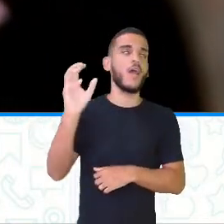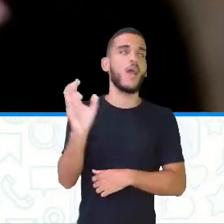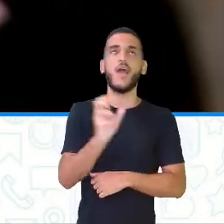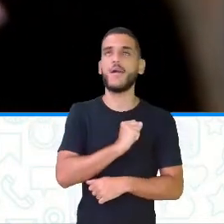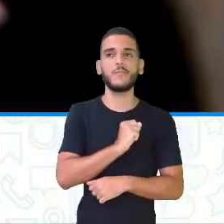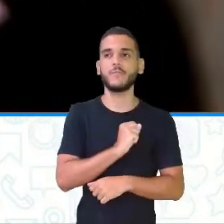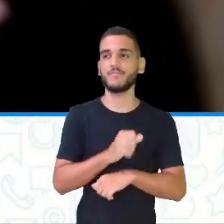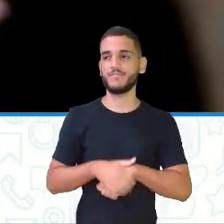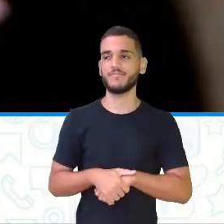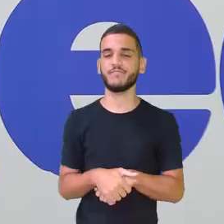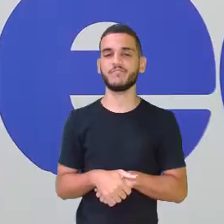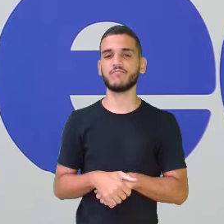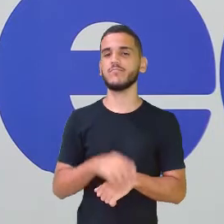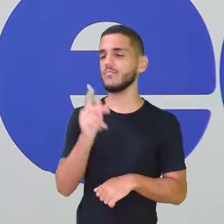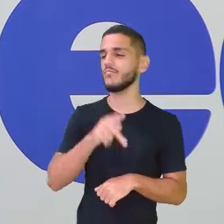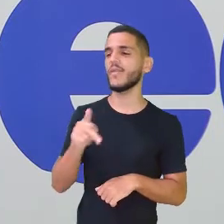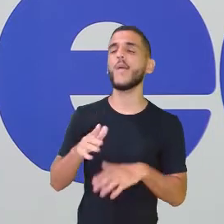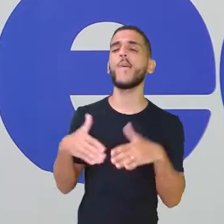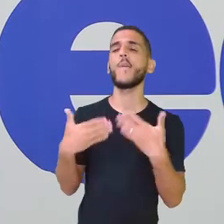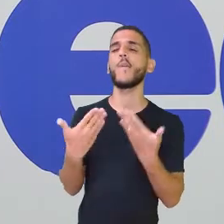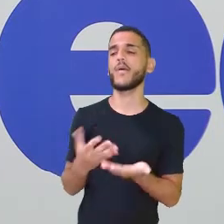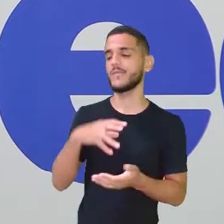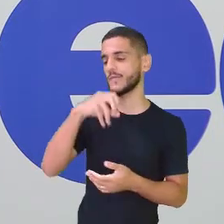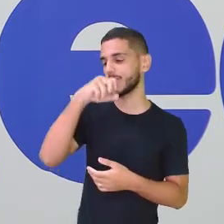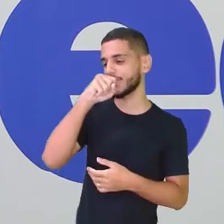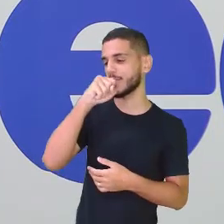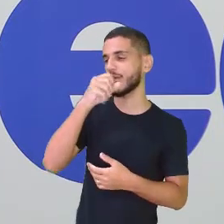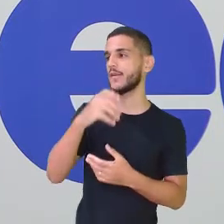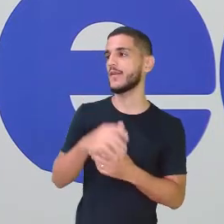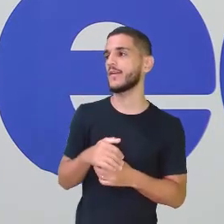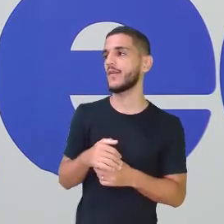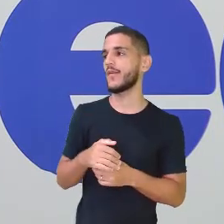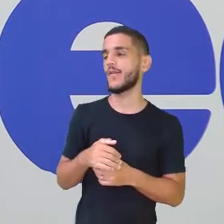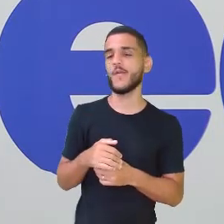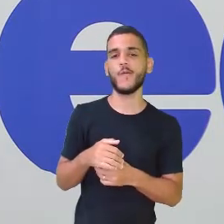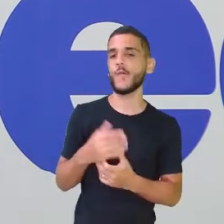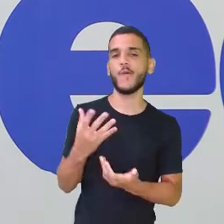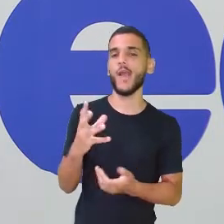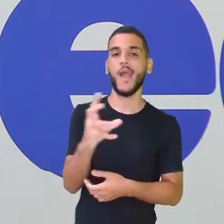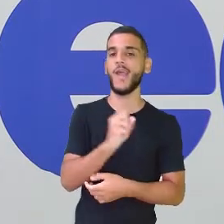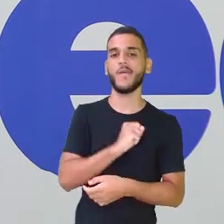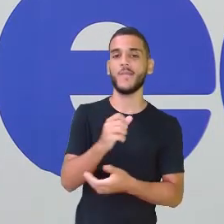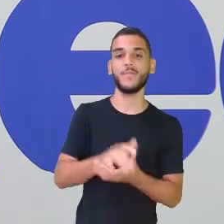Kedma? Eu gosto de cheiro de comida.